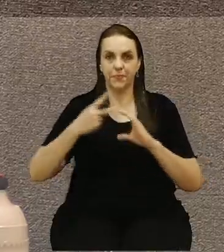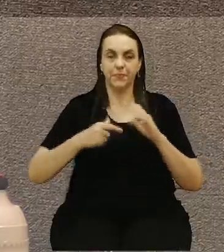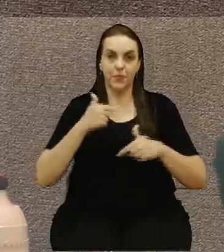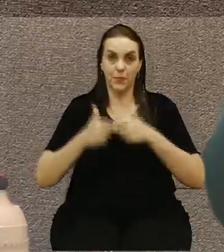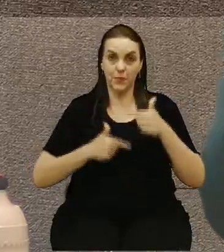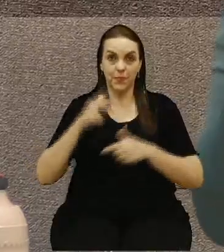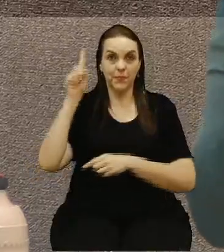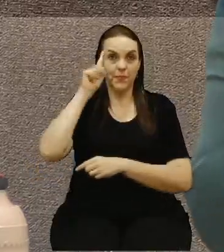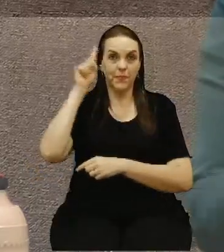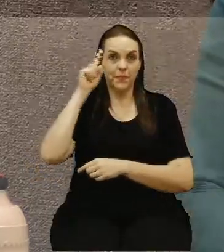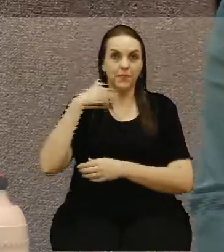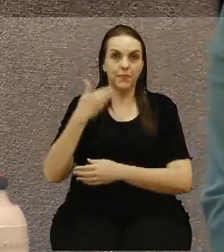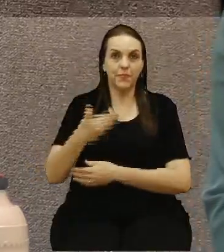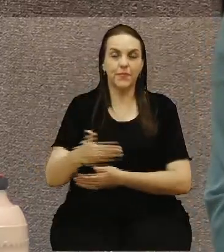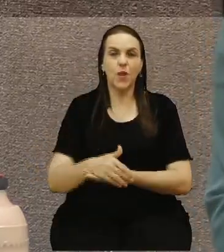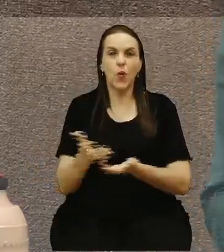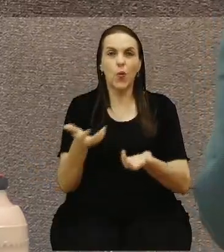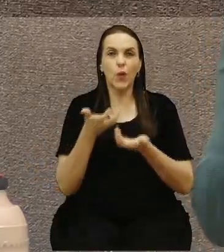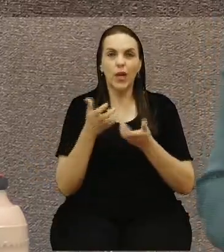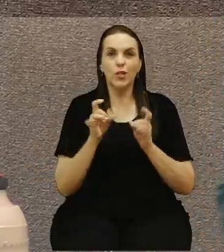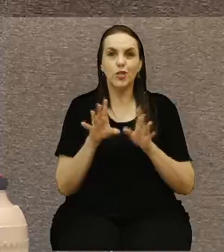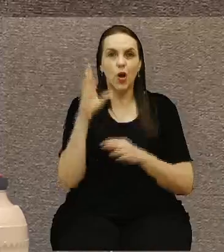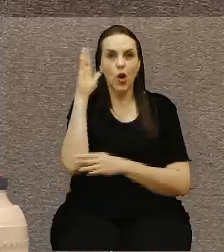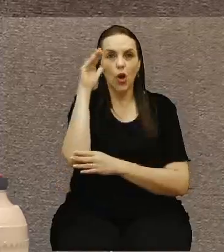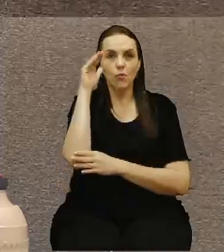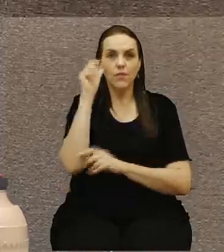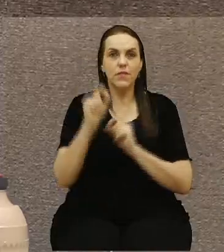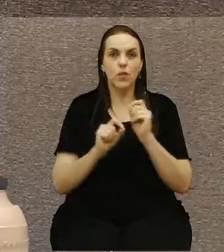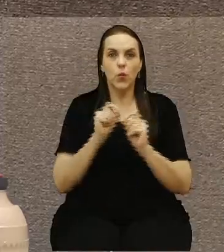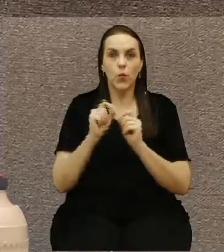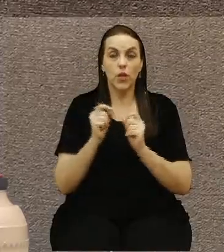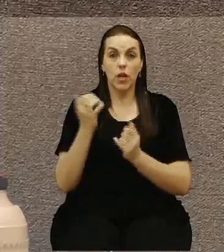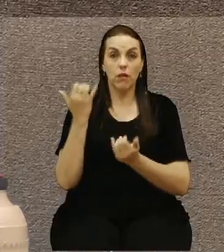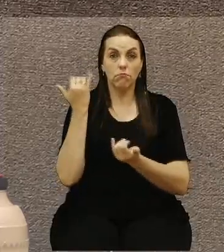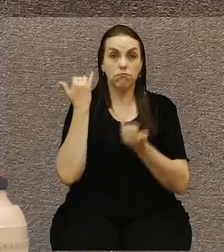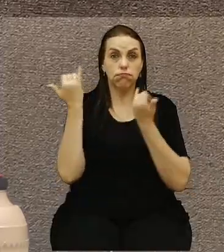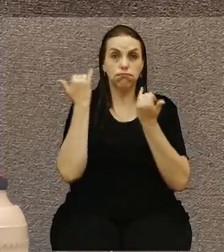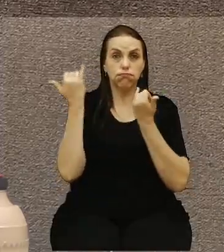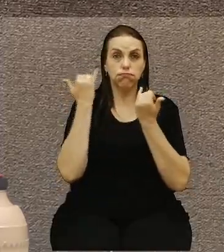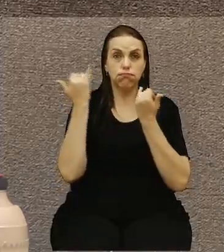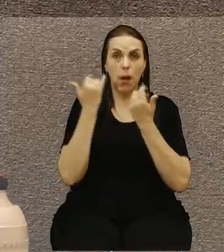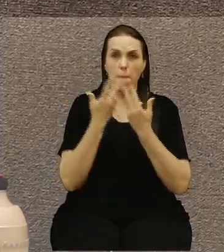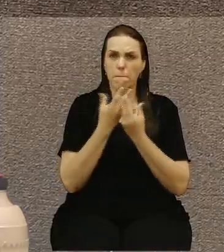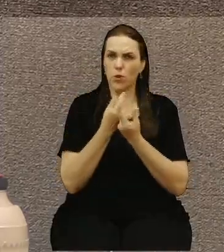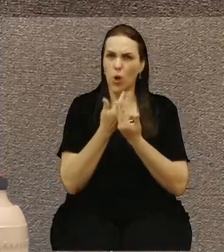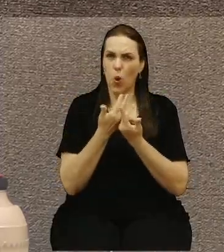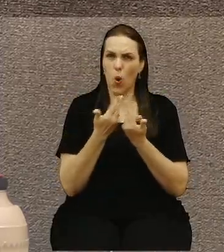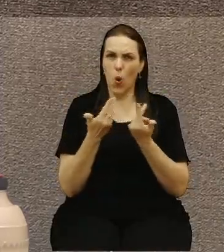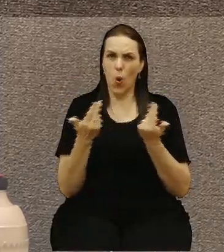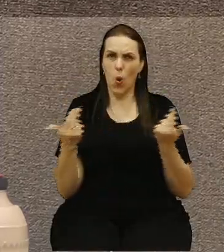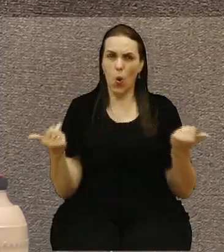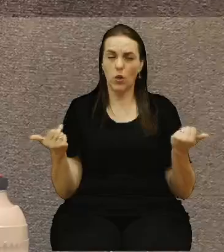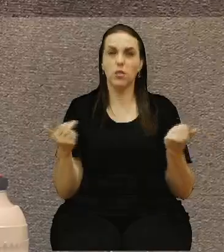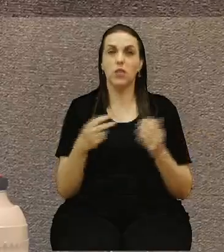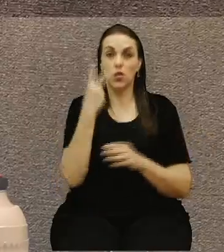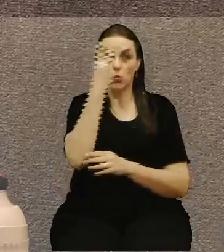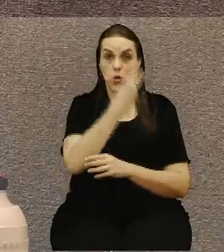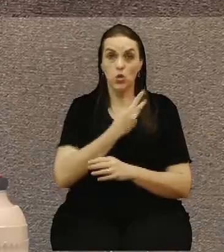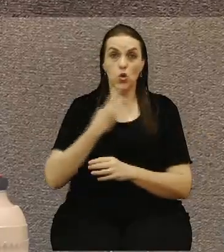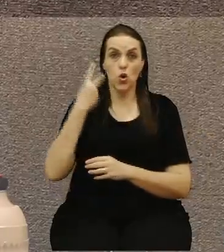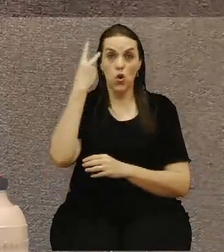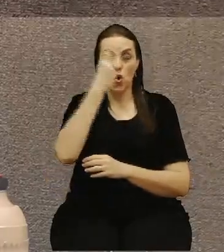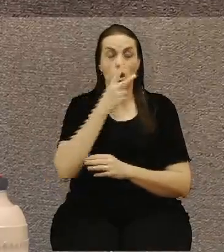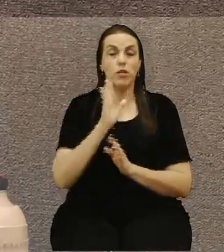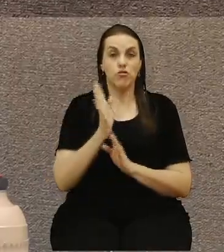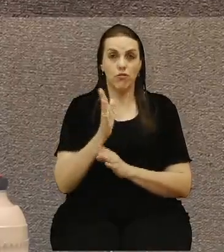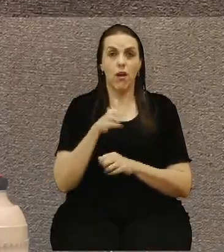diário, assim. Só queria fazer algumas observações de tudo que eu ouvi, que foi bastante coisa, né? Estamos aí há mais de 2 horas e